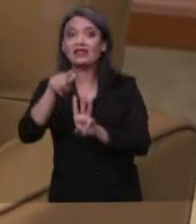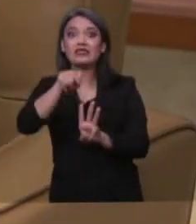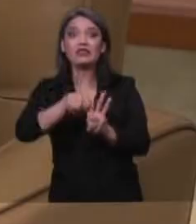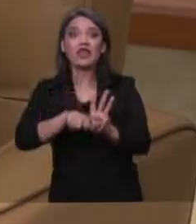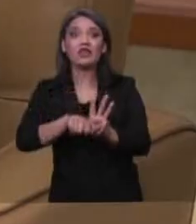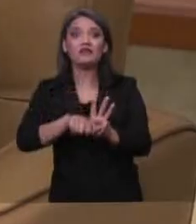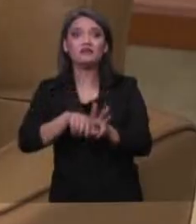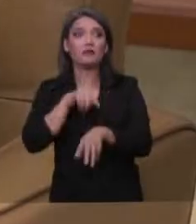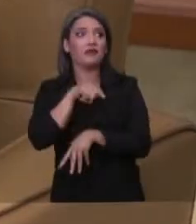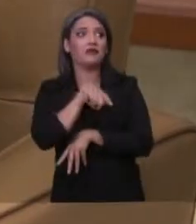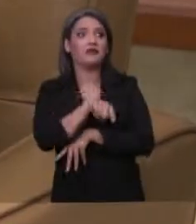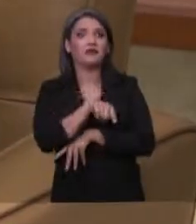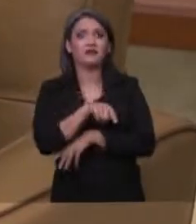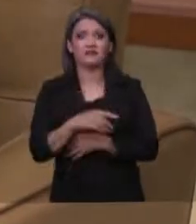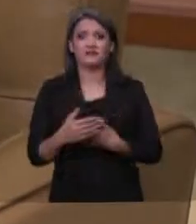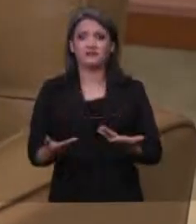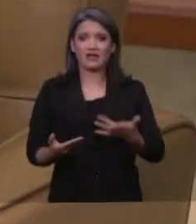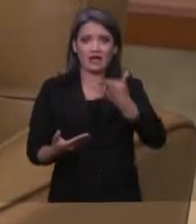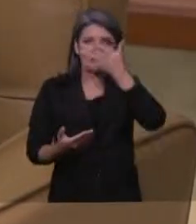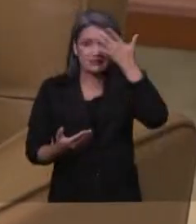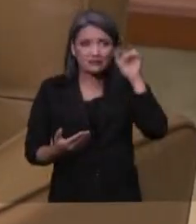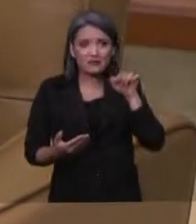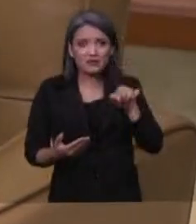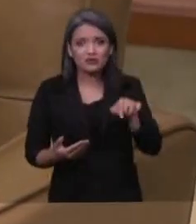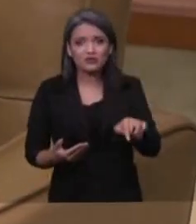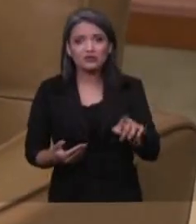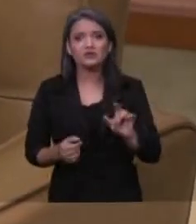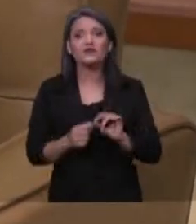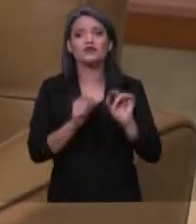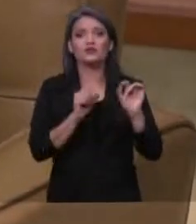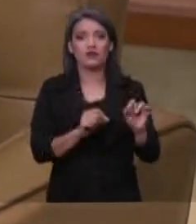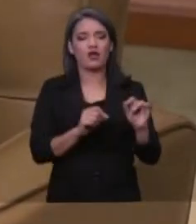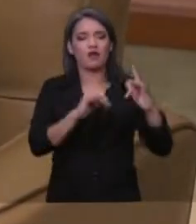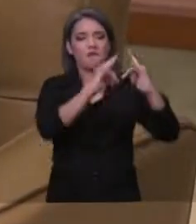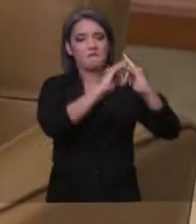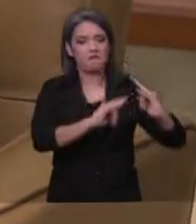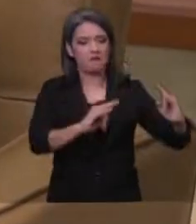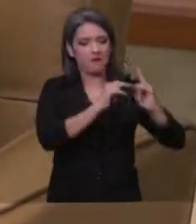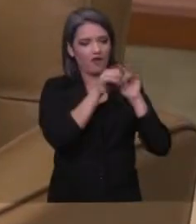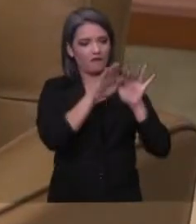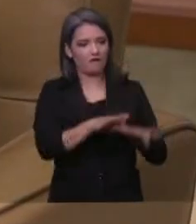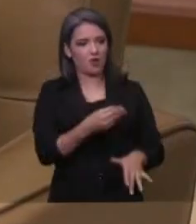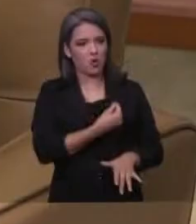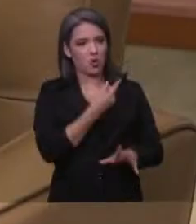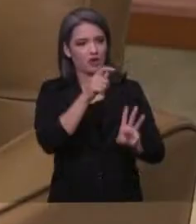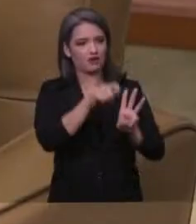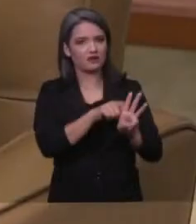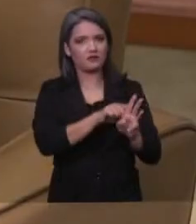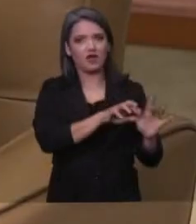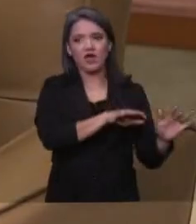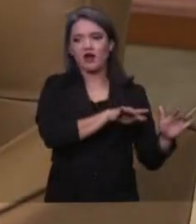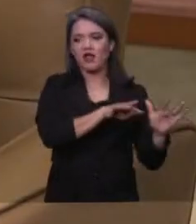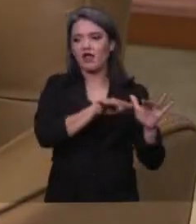isso. Essas pessoas saíram de lá para fazer a manifestação aqui.